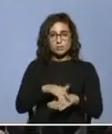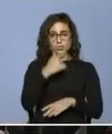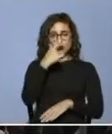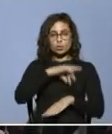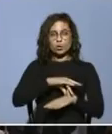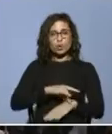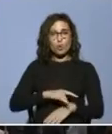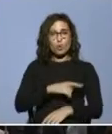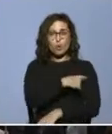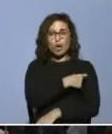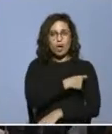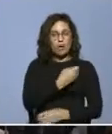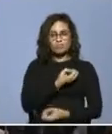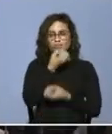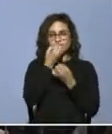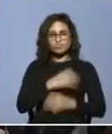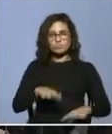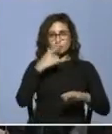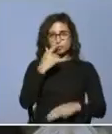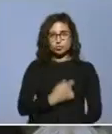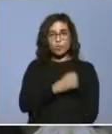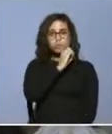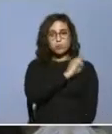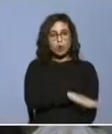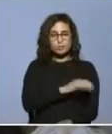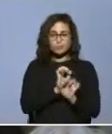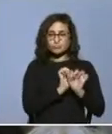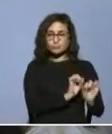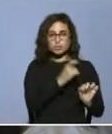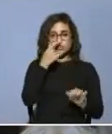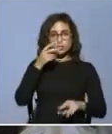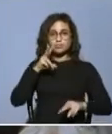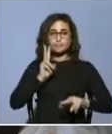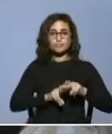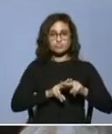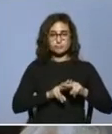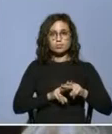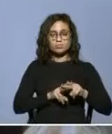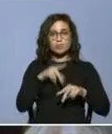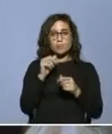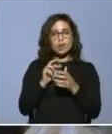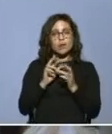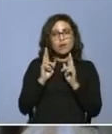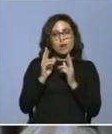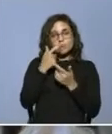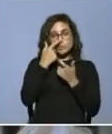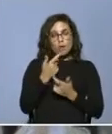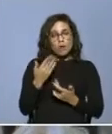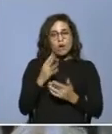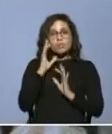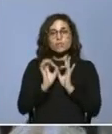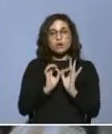coragem, pelos pobres, desprezados e pelos reclusos, e por aqueles que não têm quem os